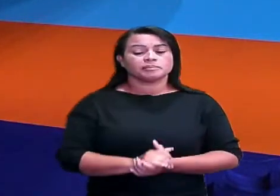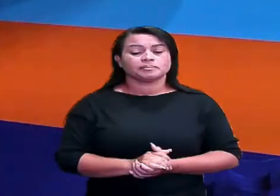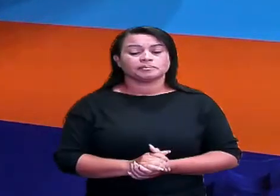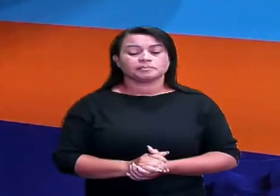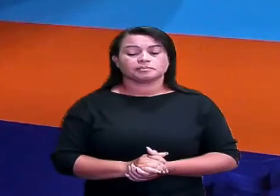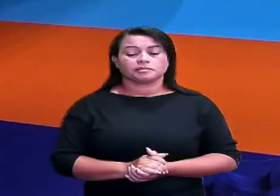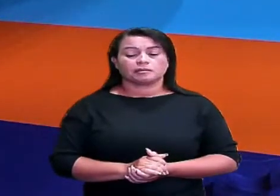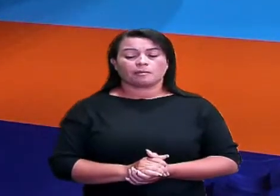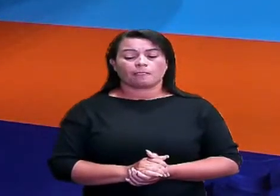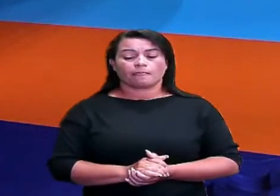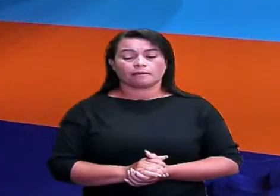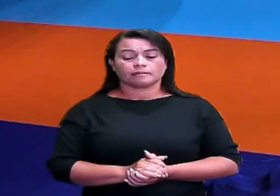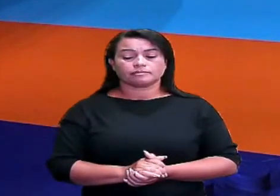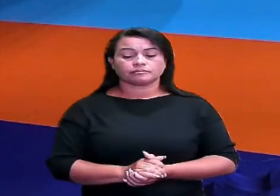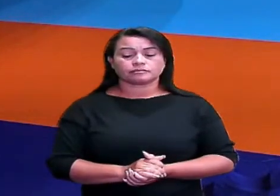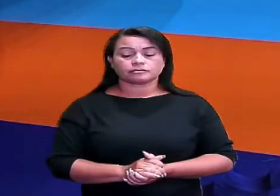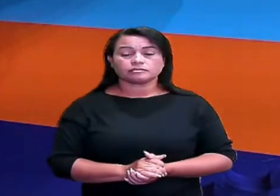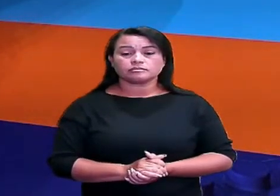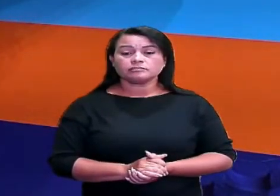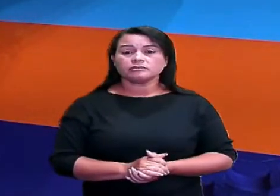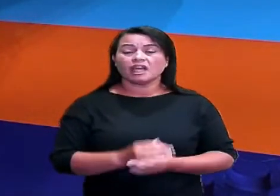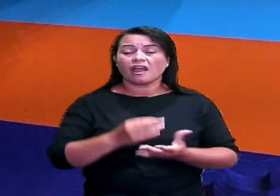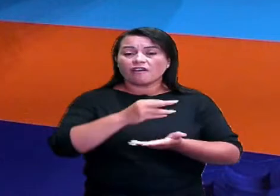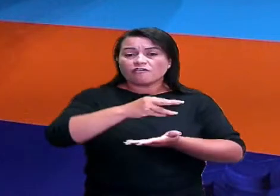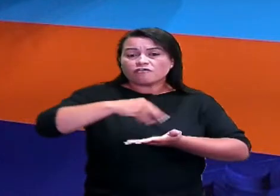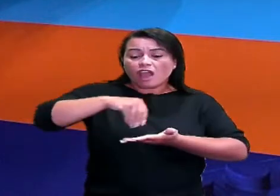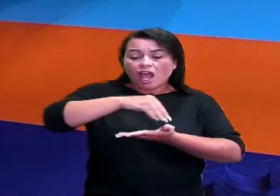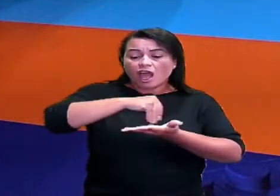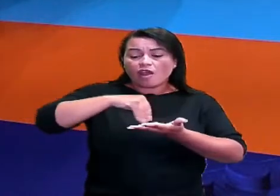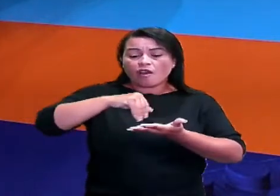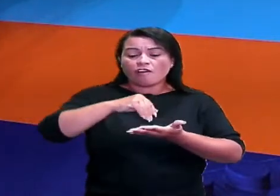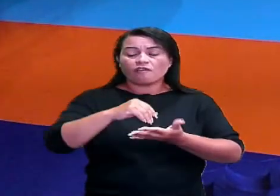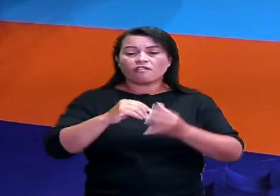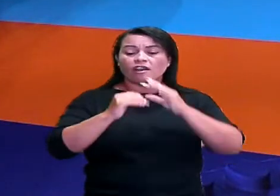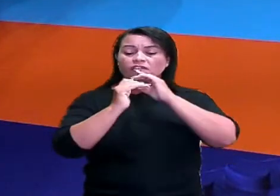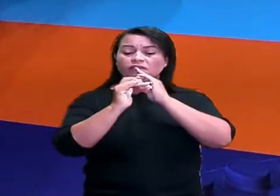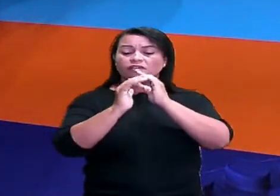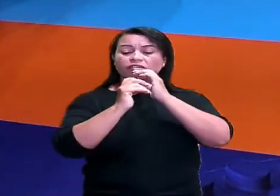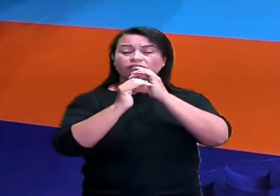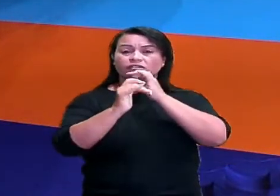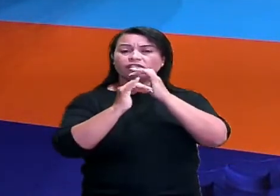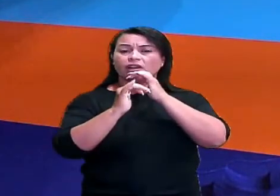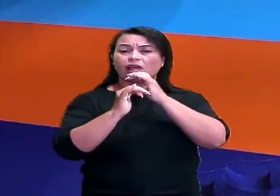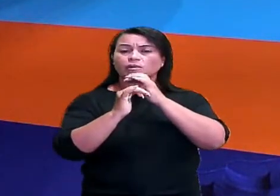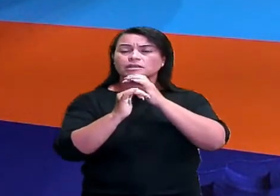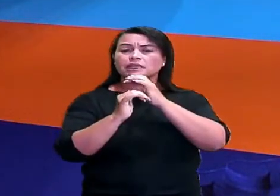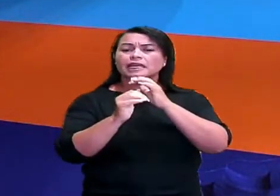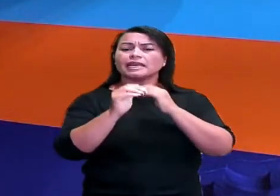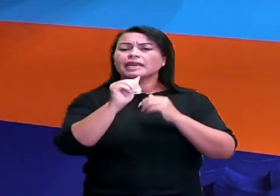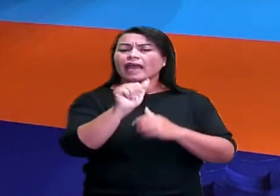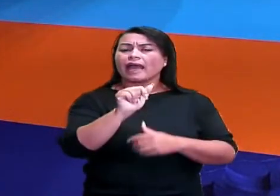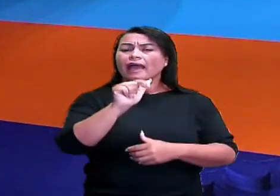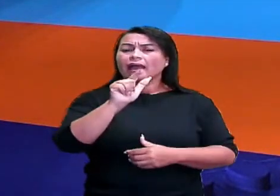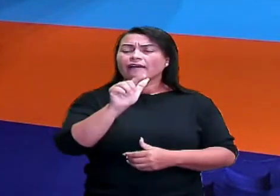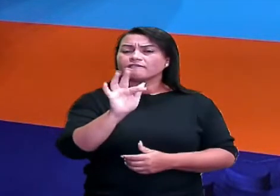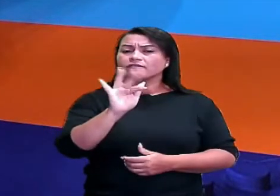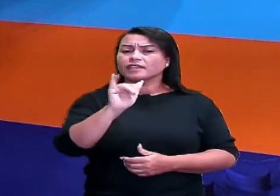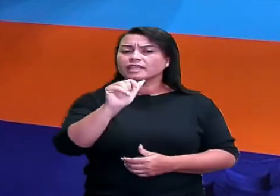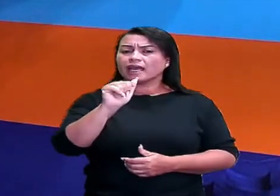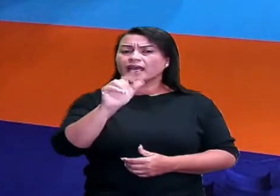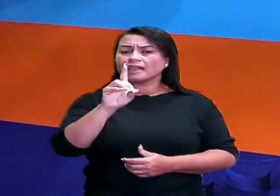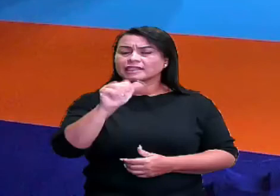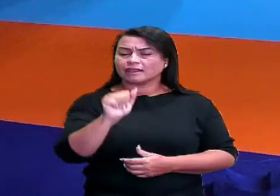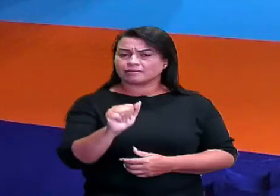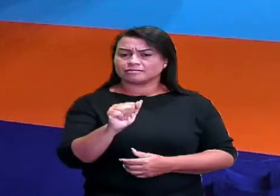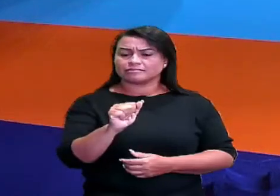certo? E por último, farofa, flauta e afiada. Também apresenta o